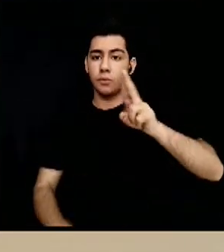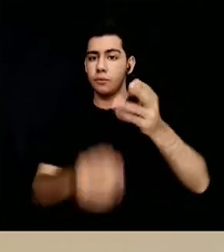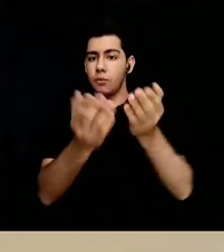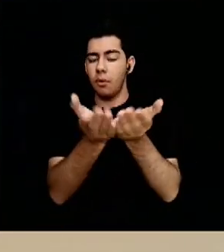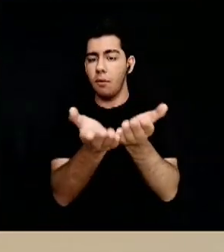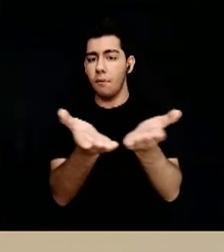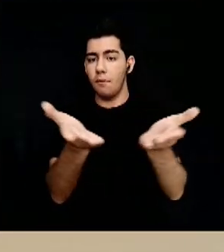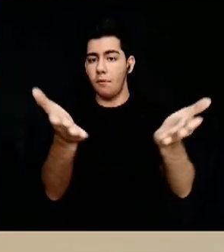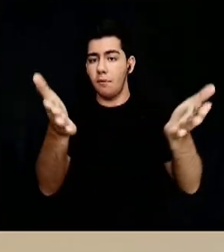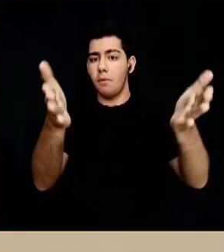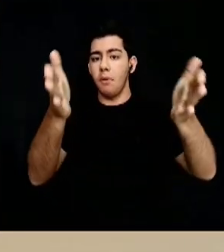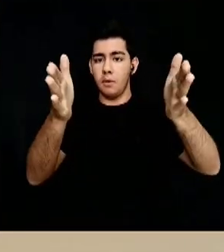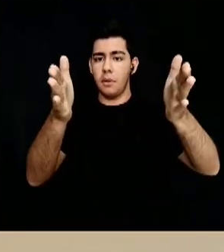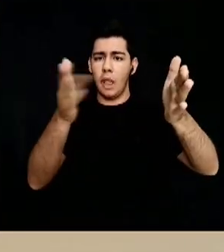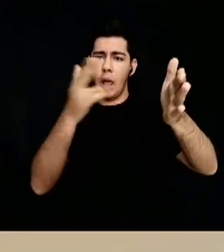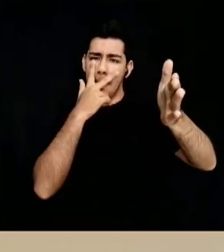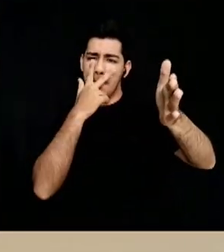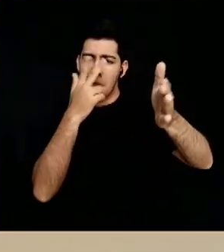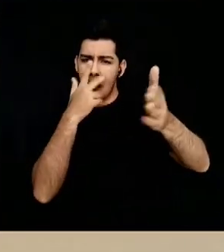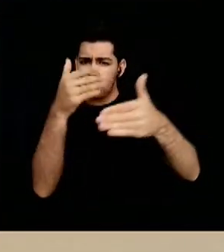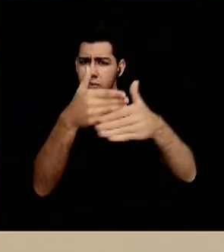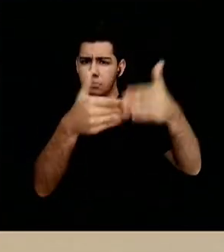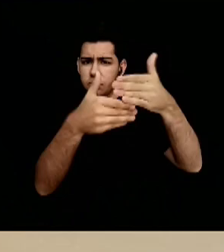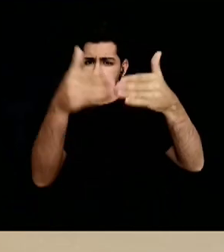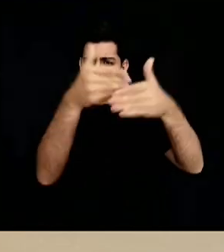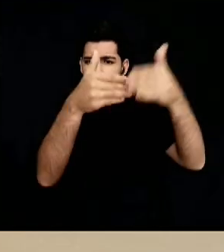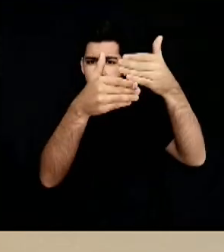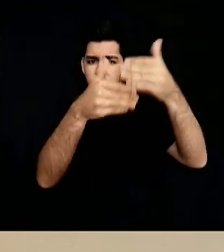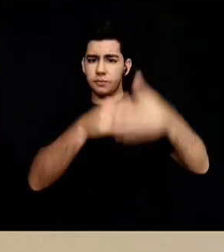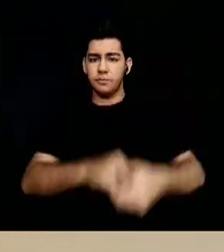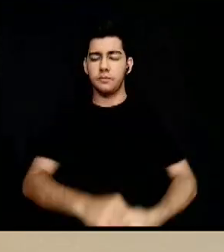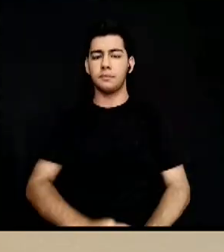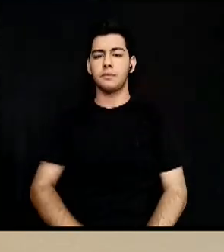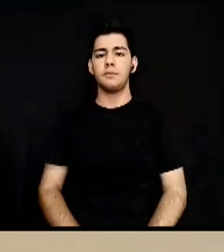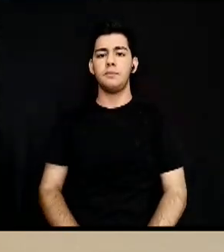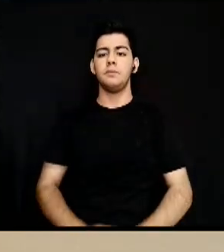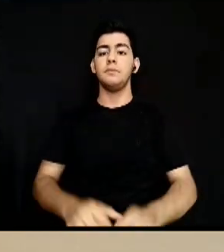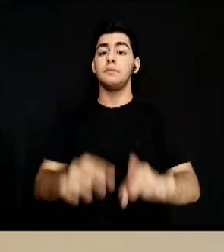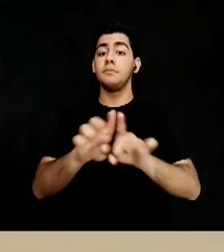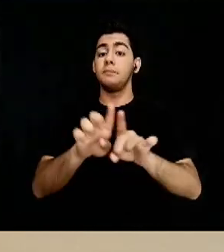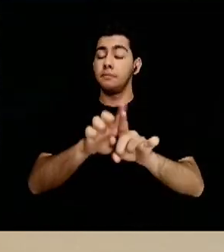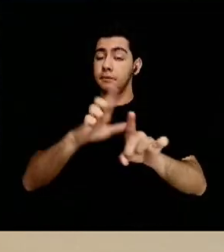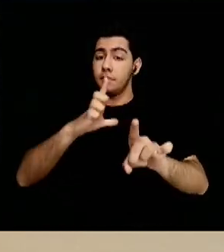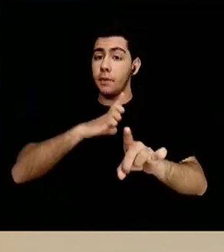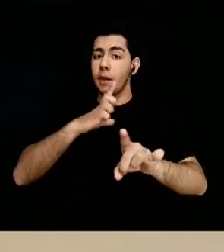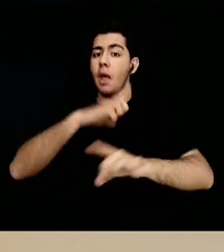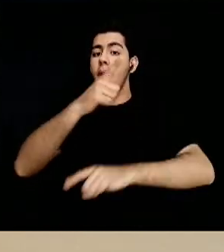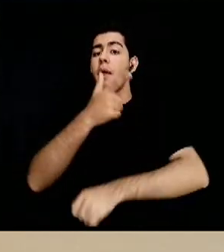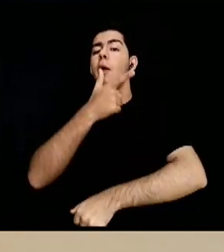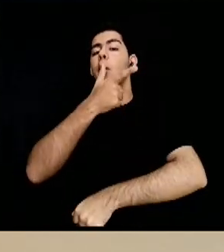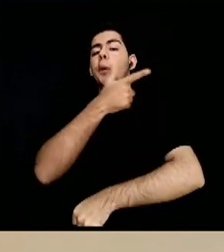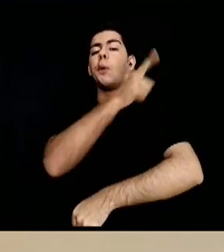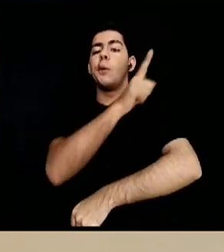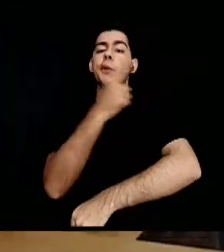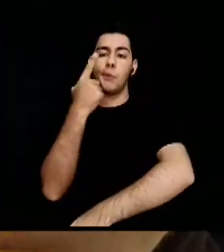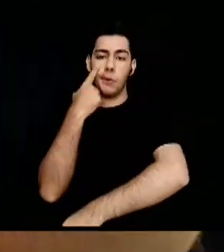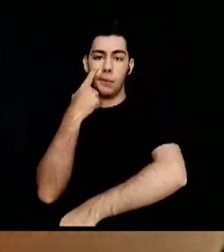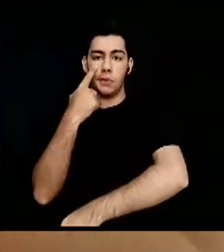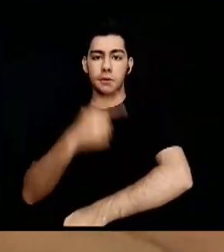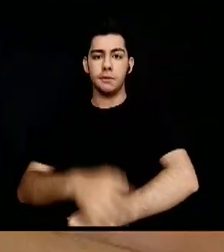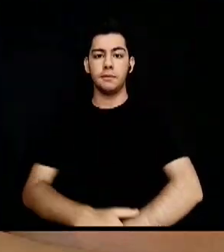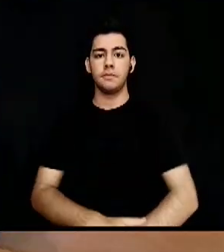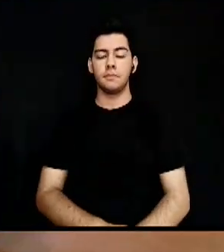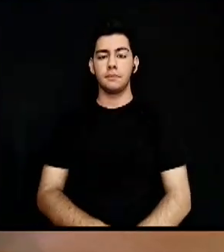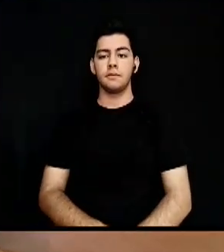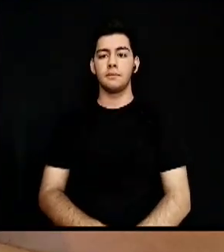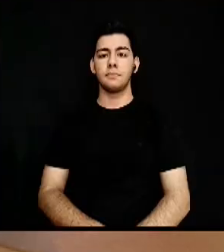né? Isso. Legal. Tem esse modelinho aqui e aí tem um outro aqui, olha. Que ele é